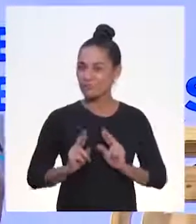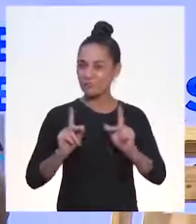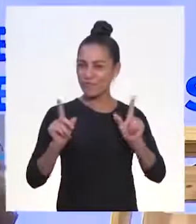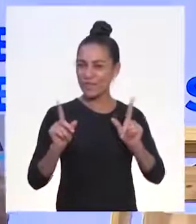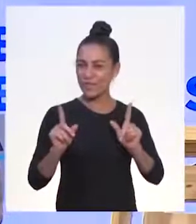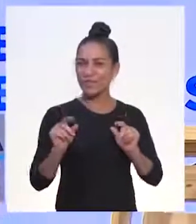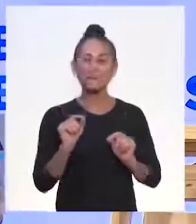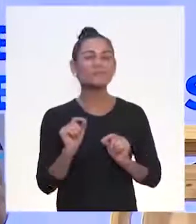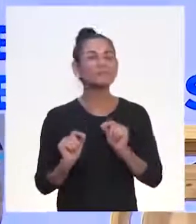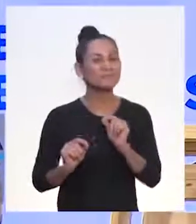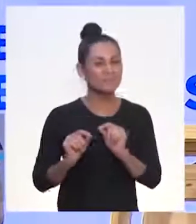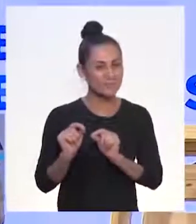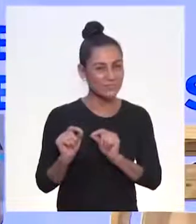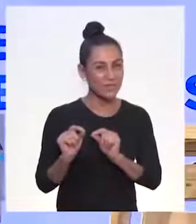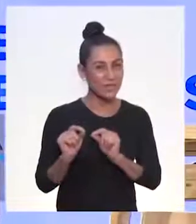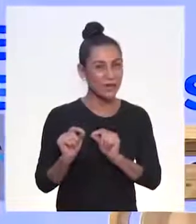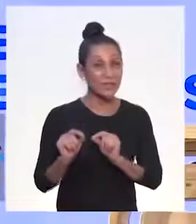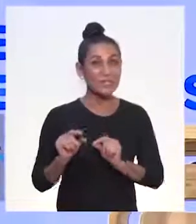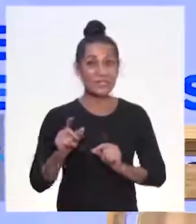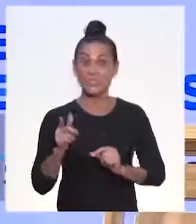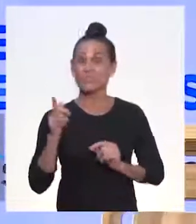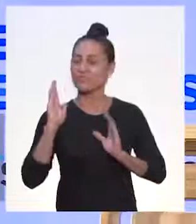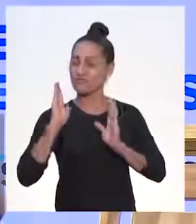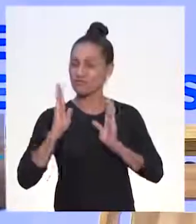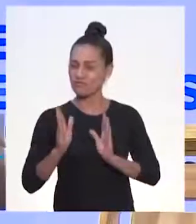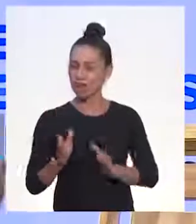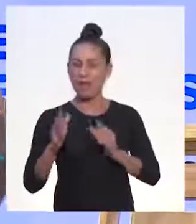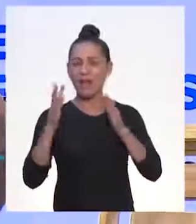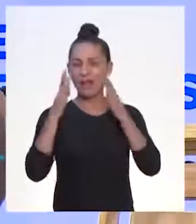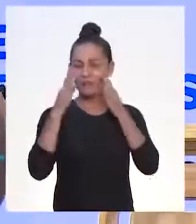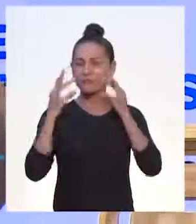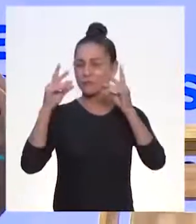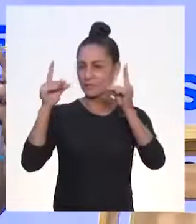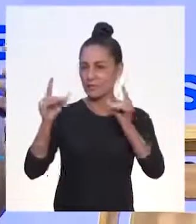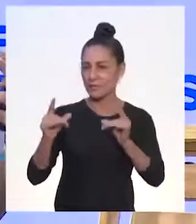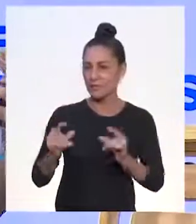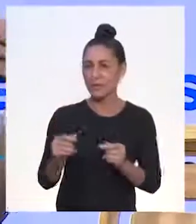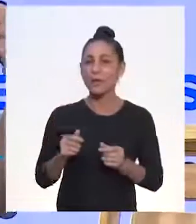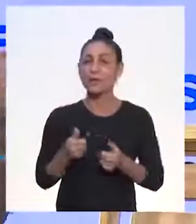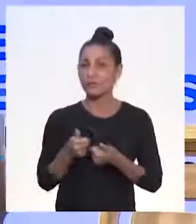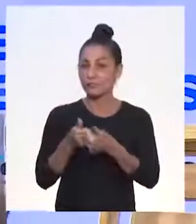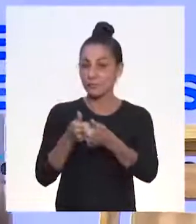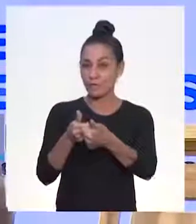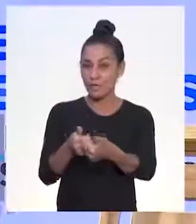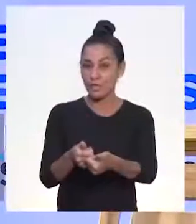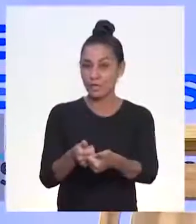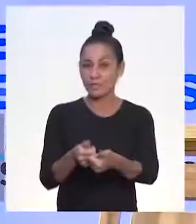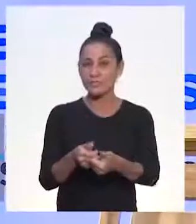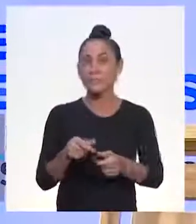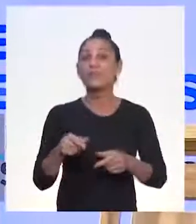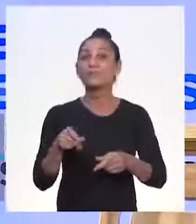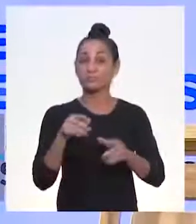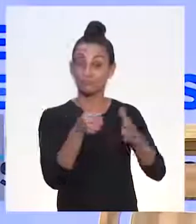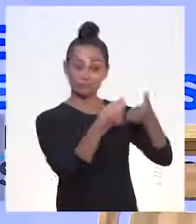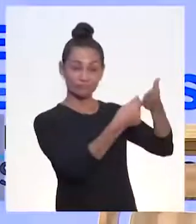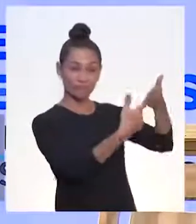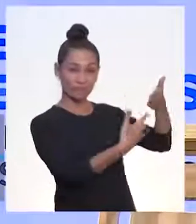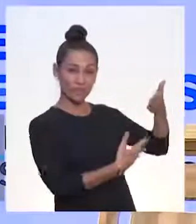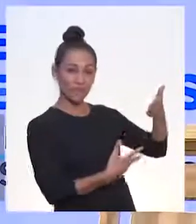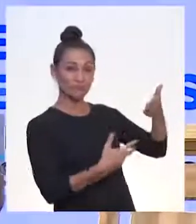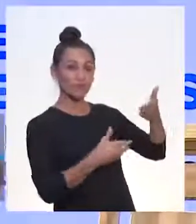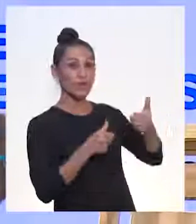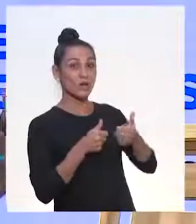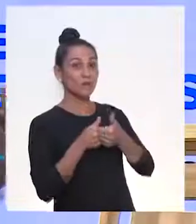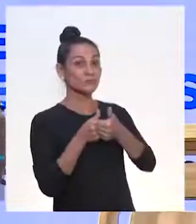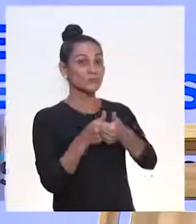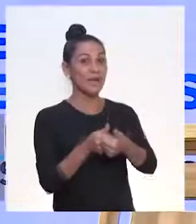uma situação um pouco diferente que eu já explico para vocês. Para me acompanhar aí, seu porta-voz de vocês no chat, acompanhar o que vocês